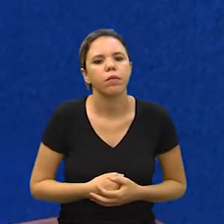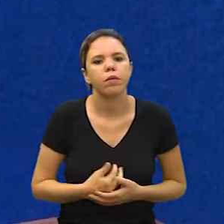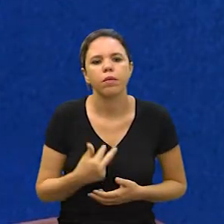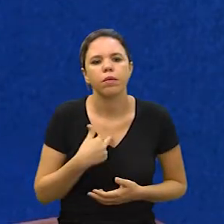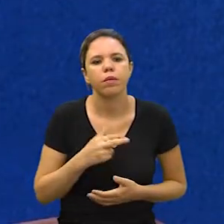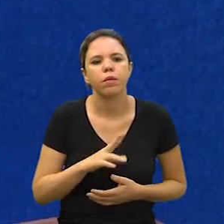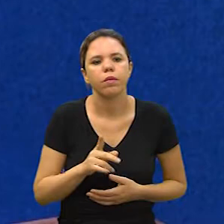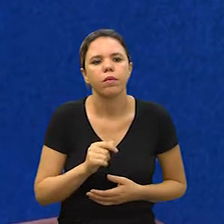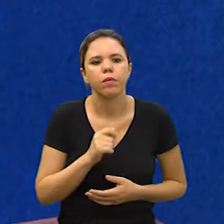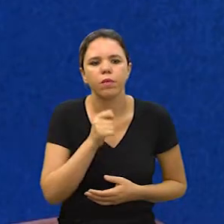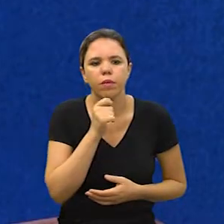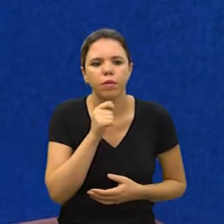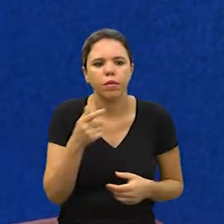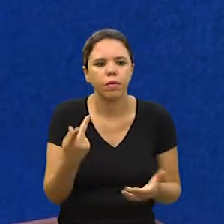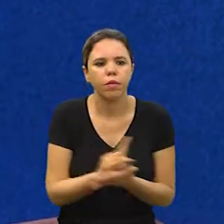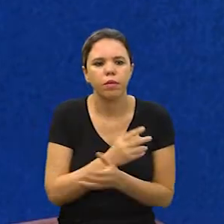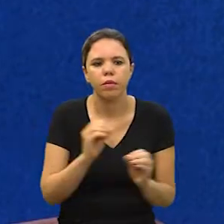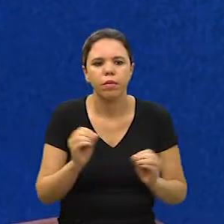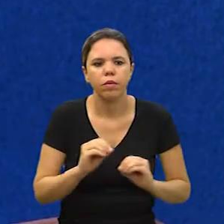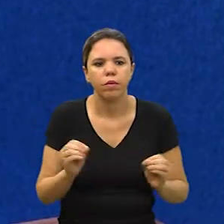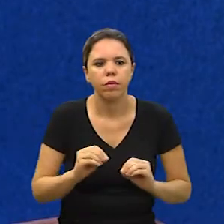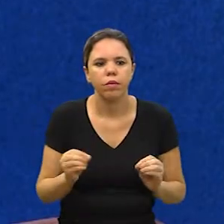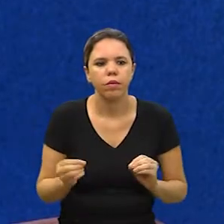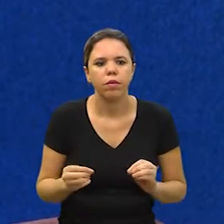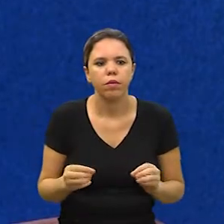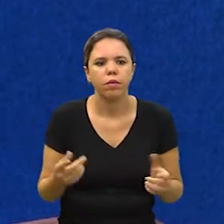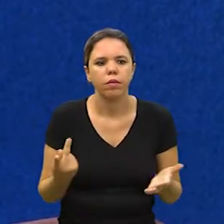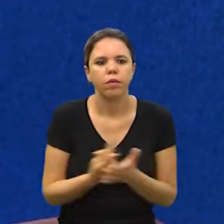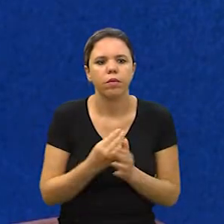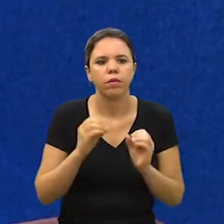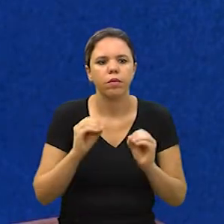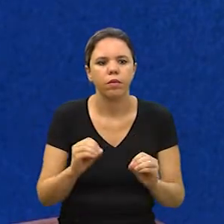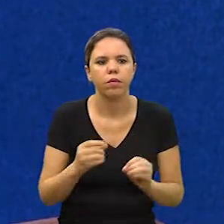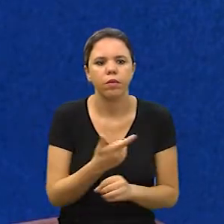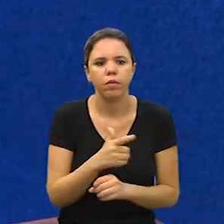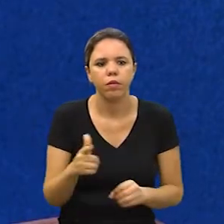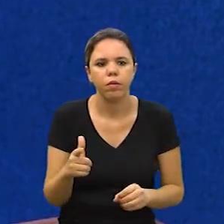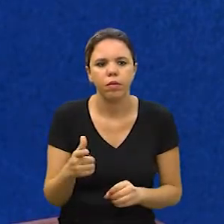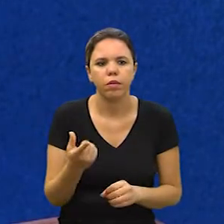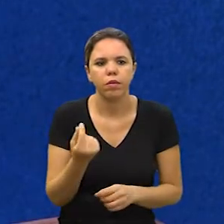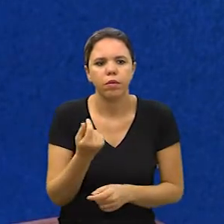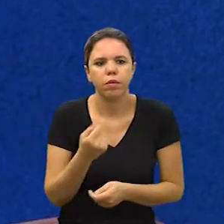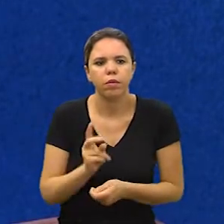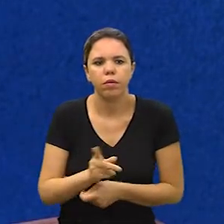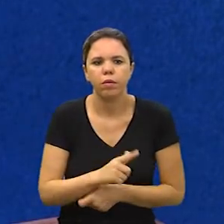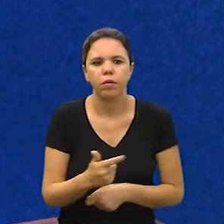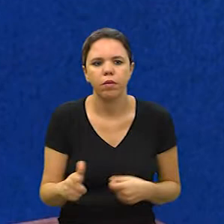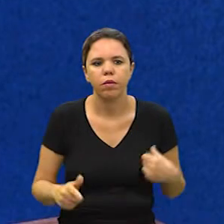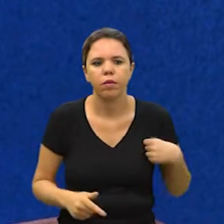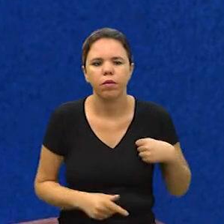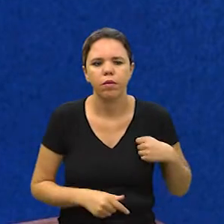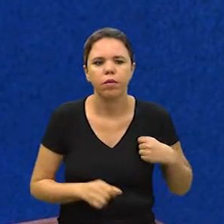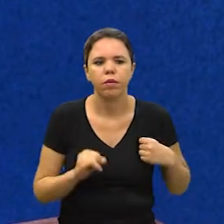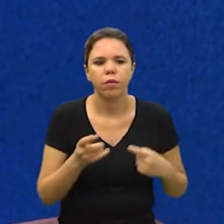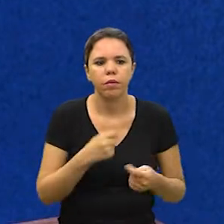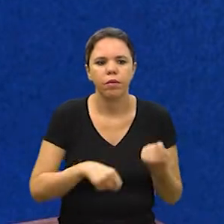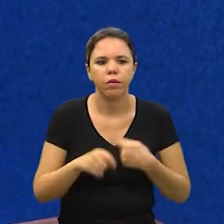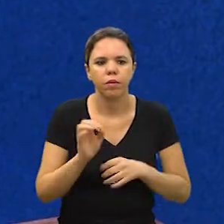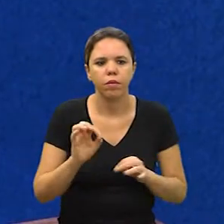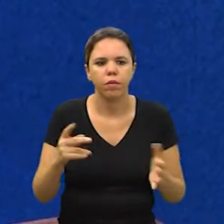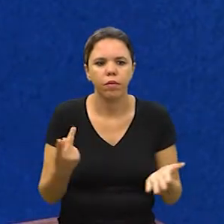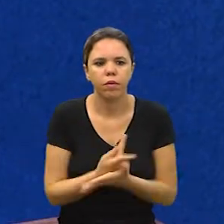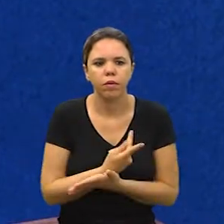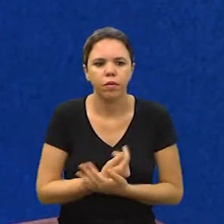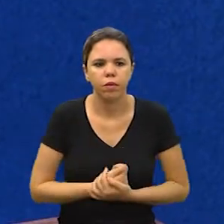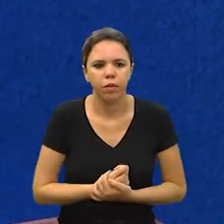gente não podia ter nenhum erro, né? A nossa margem de erro era nenhuma, porque nós não tínhamos capital de giro para continuar se o negócio